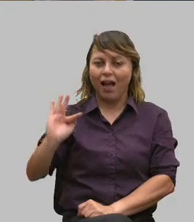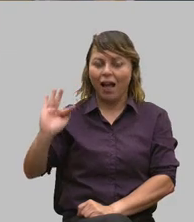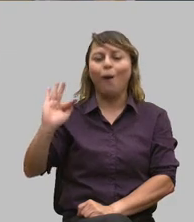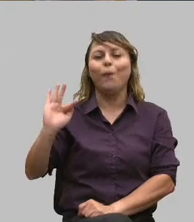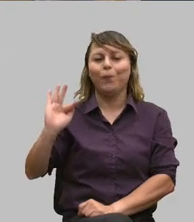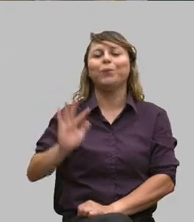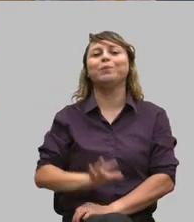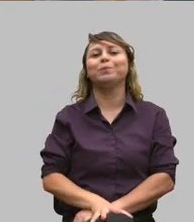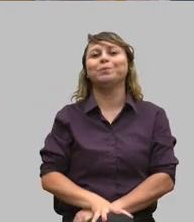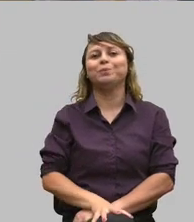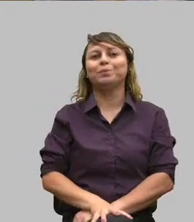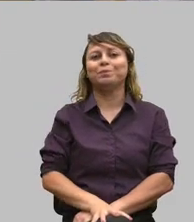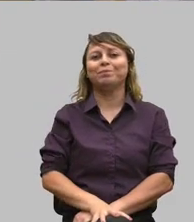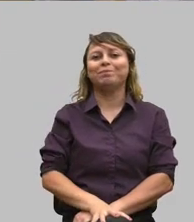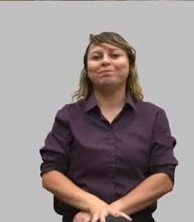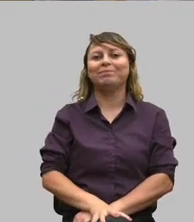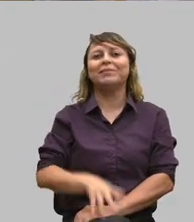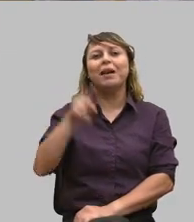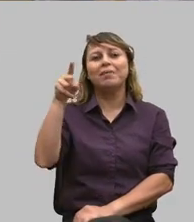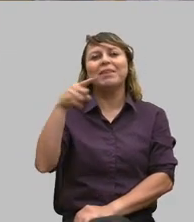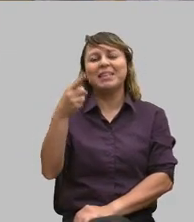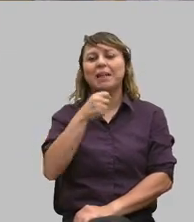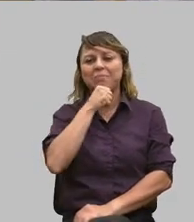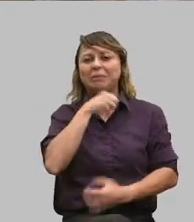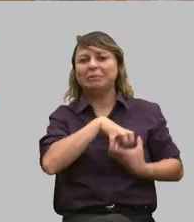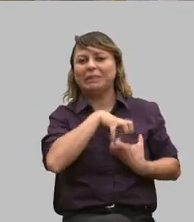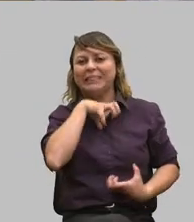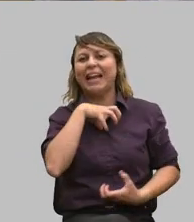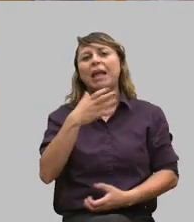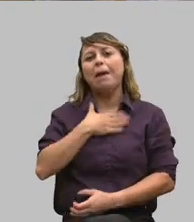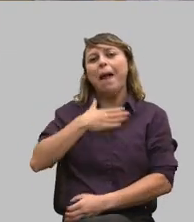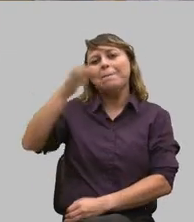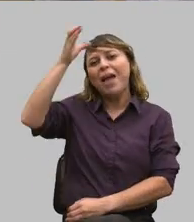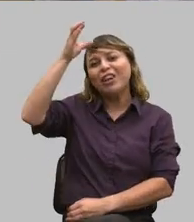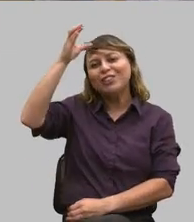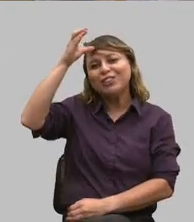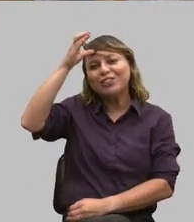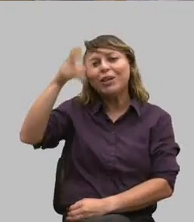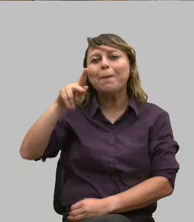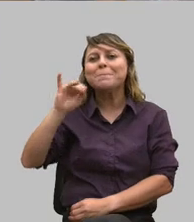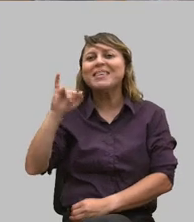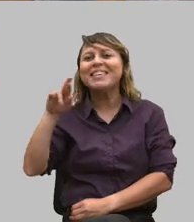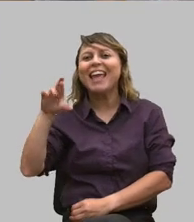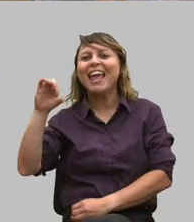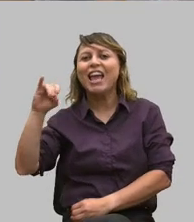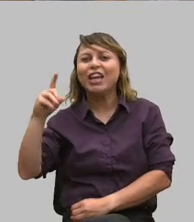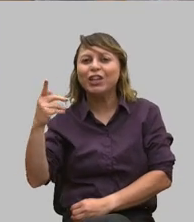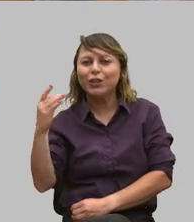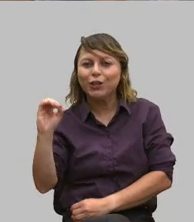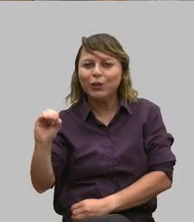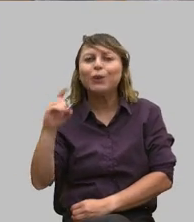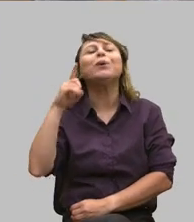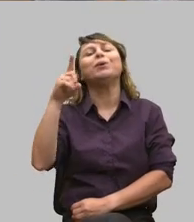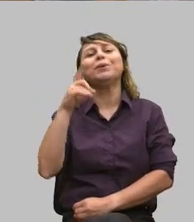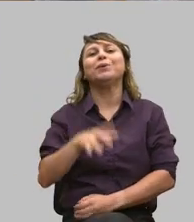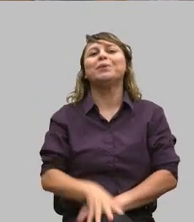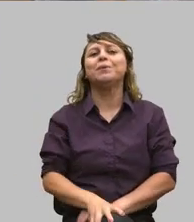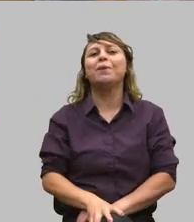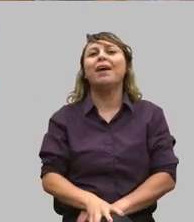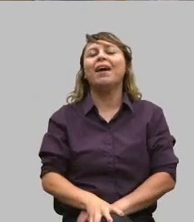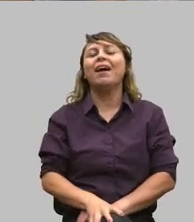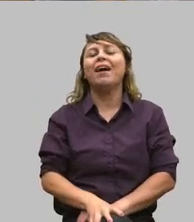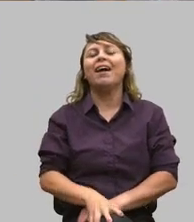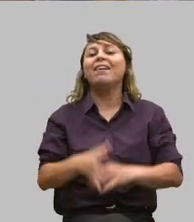que apesar da minha idade eu chamo de tia né porque o Pinheirinho sempre chama também faz a um grande trabalho presente e aí